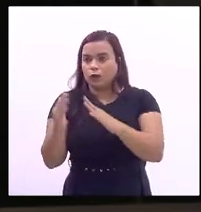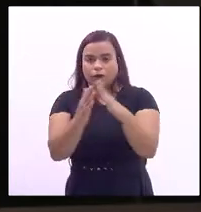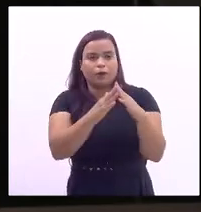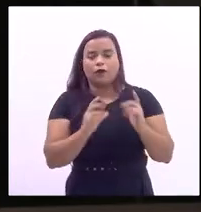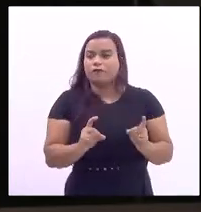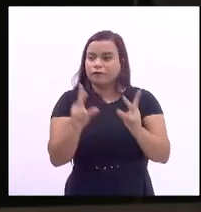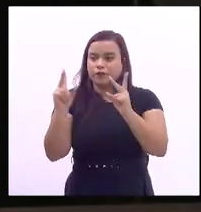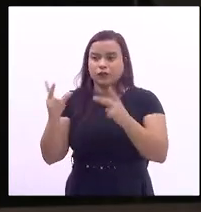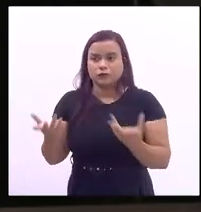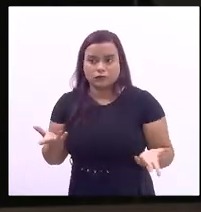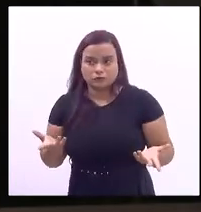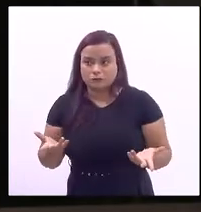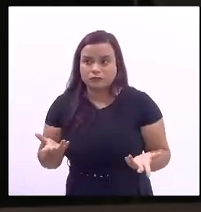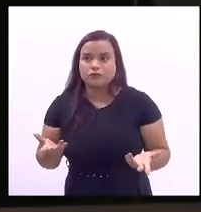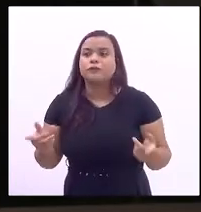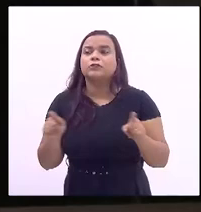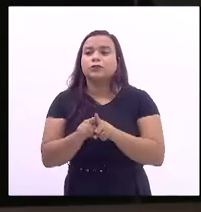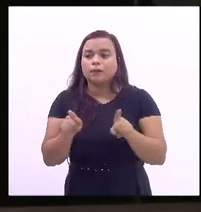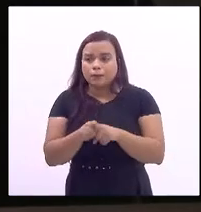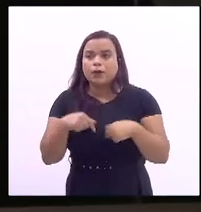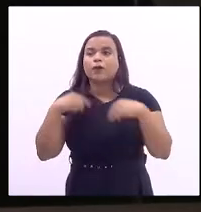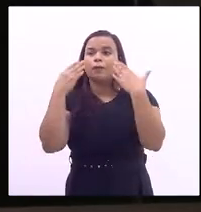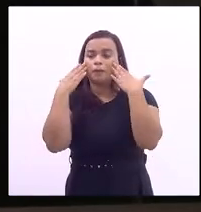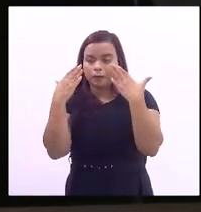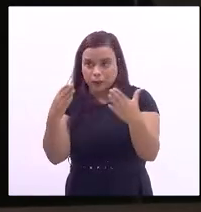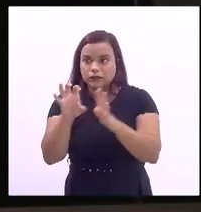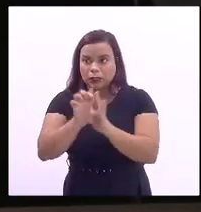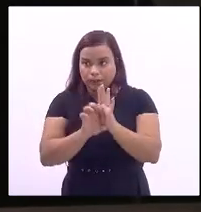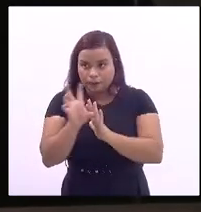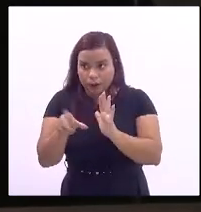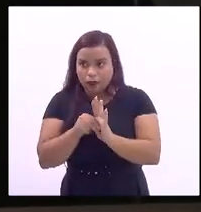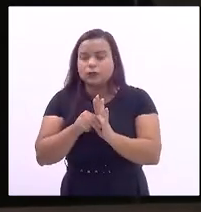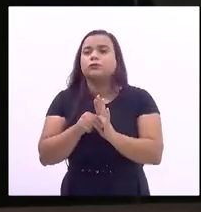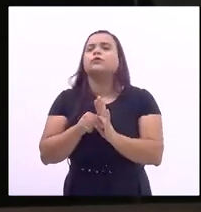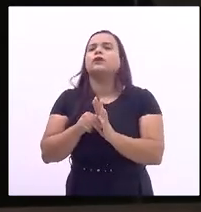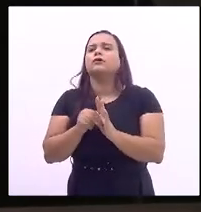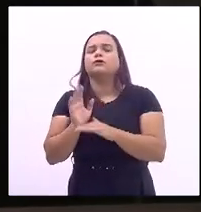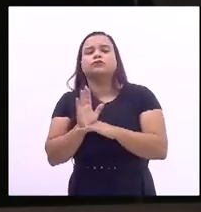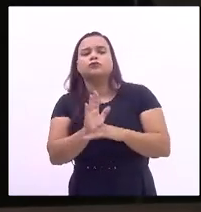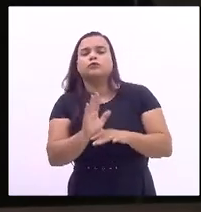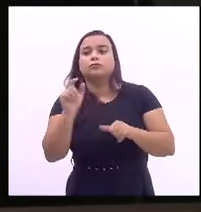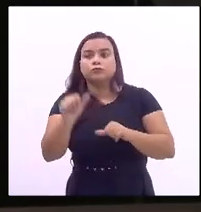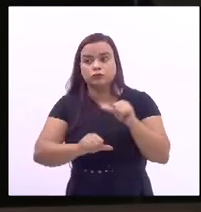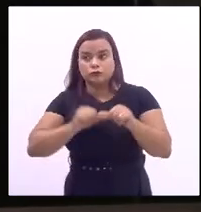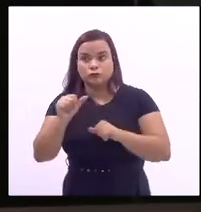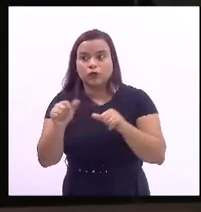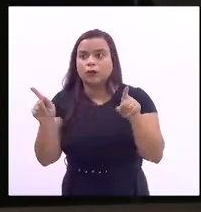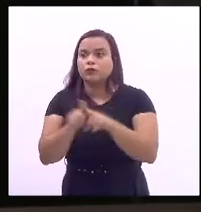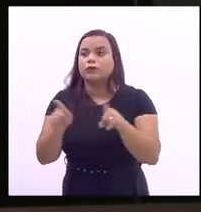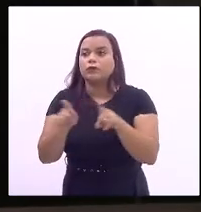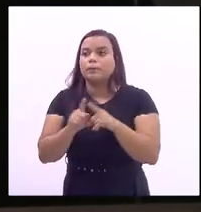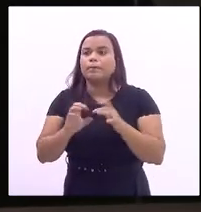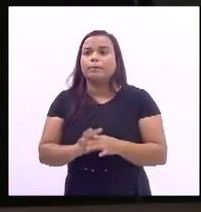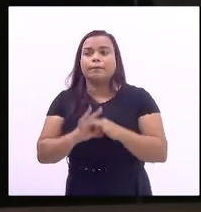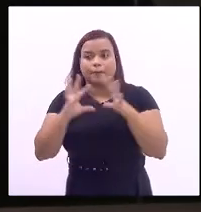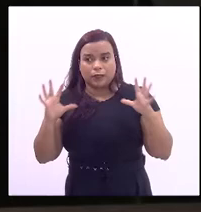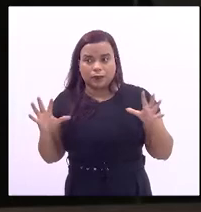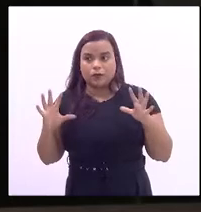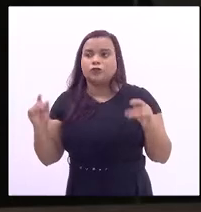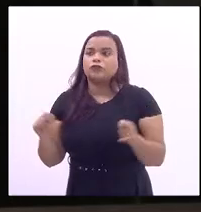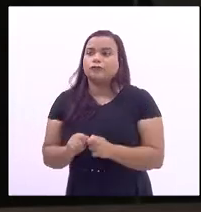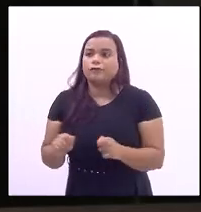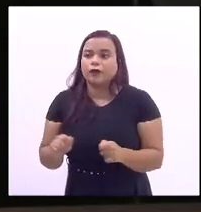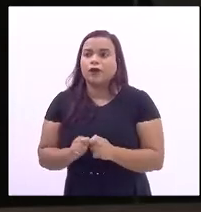mercado é apresentei também uma Emenda para modificar e permitindo né que a